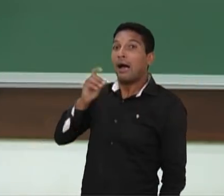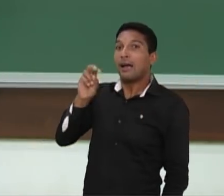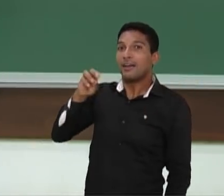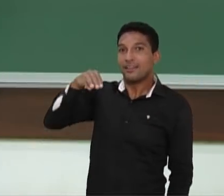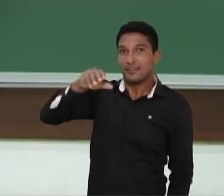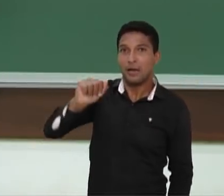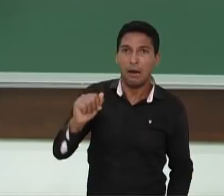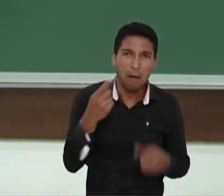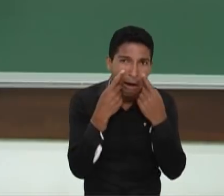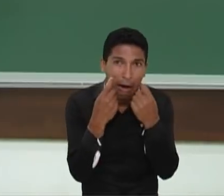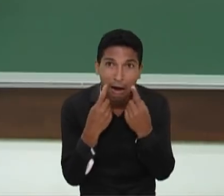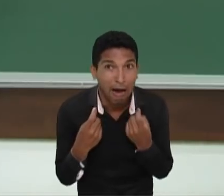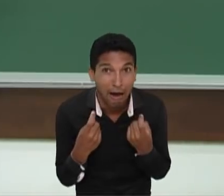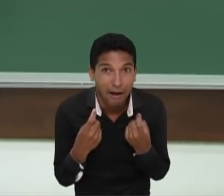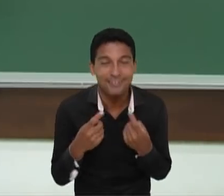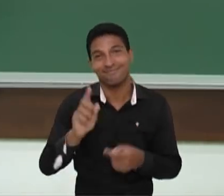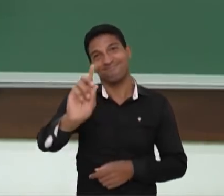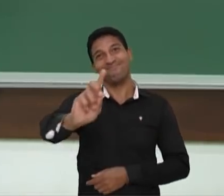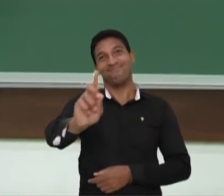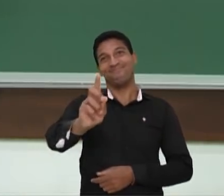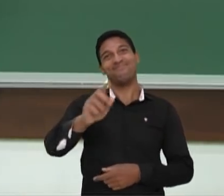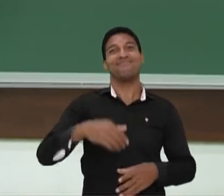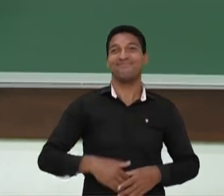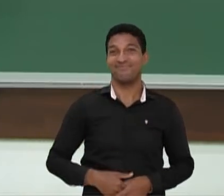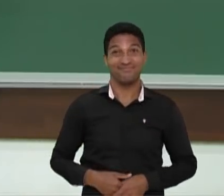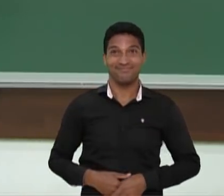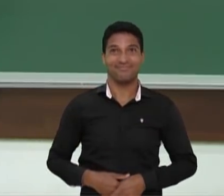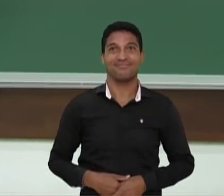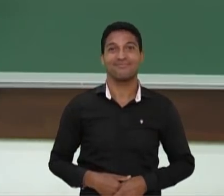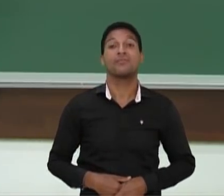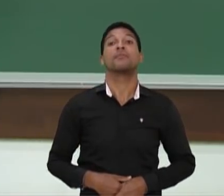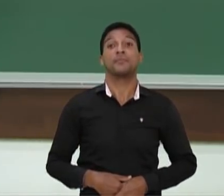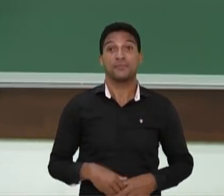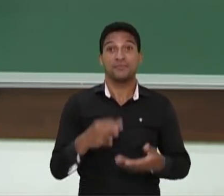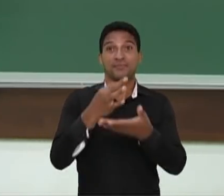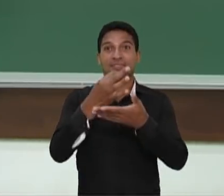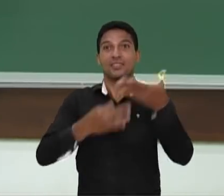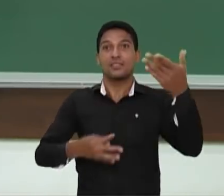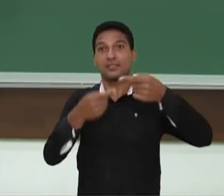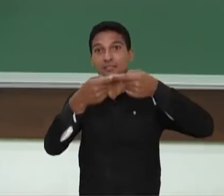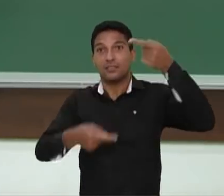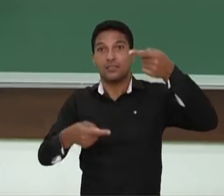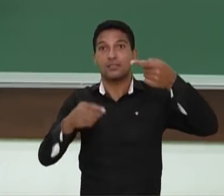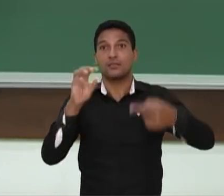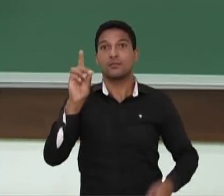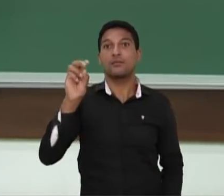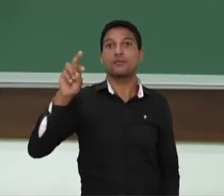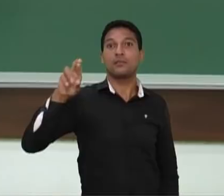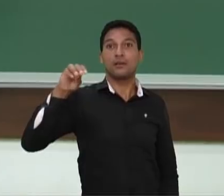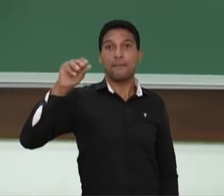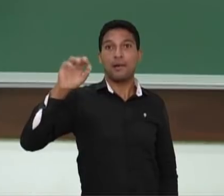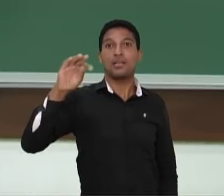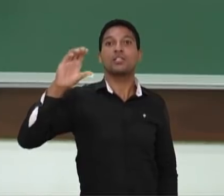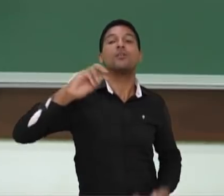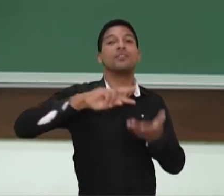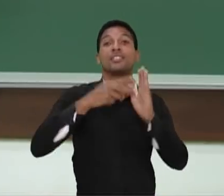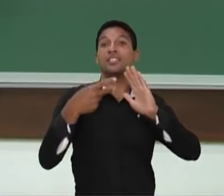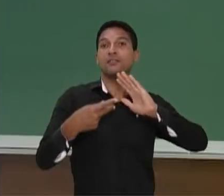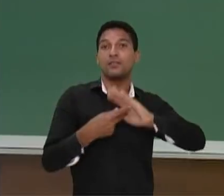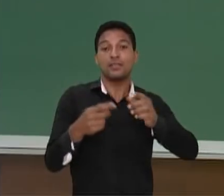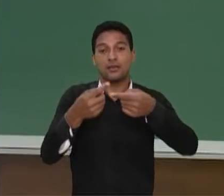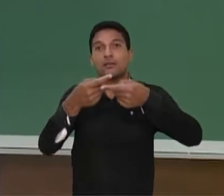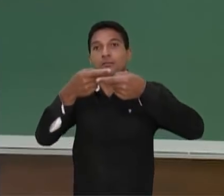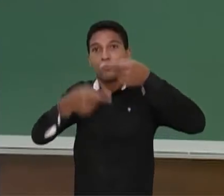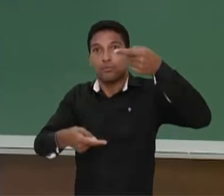Não necessariamente, né? Não é simplesmente o drama, né? Texto dramático a gente entende como um texto teatral, né? Então, ele vai